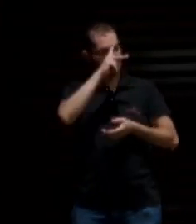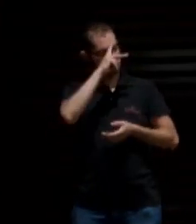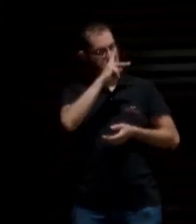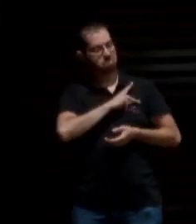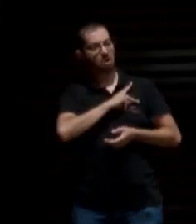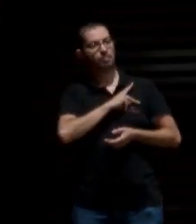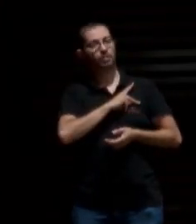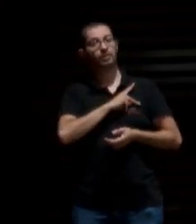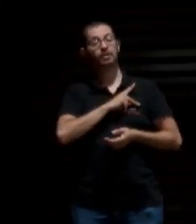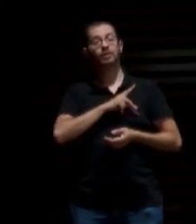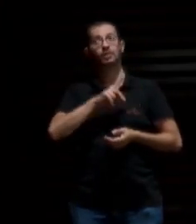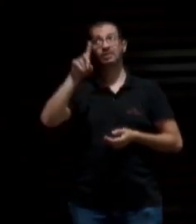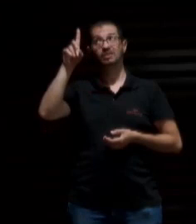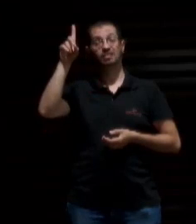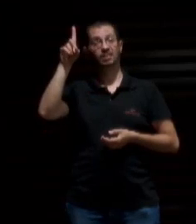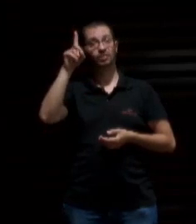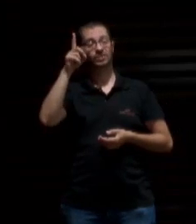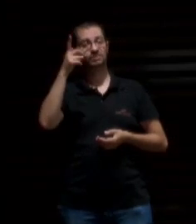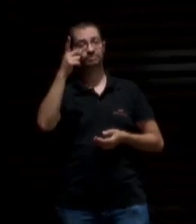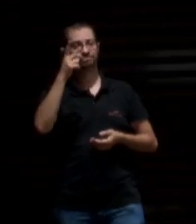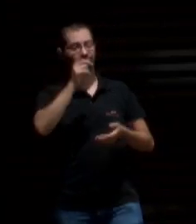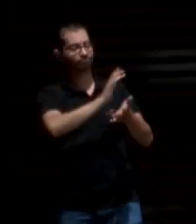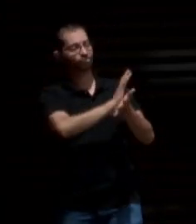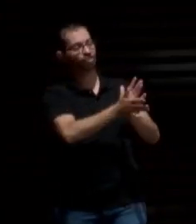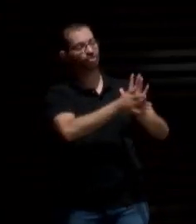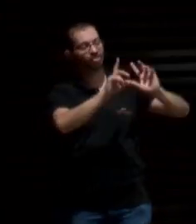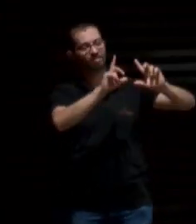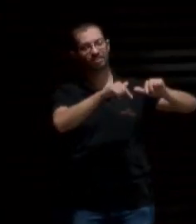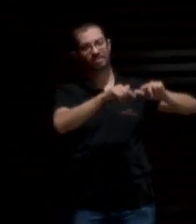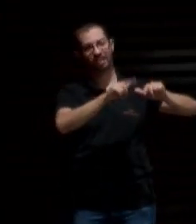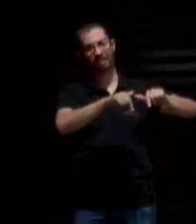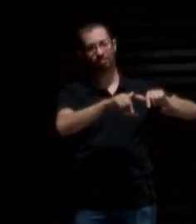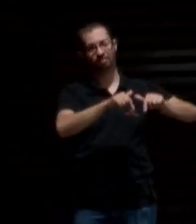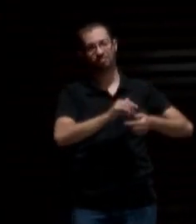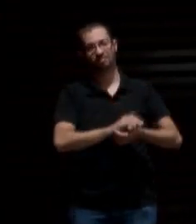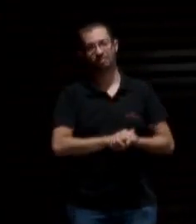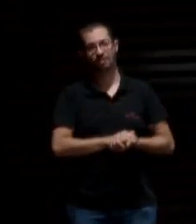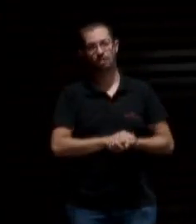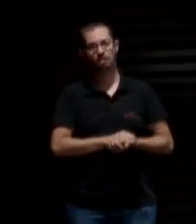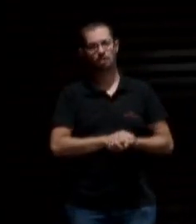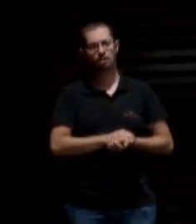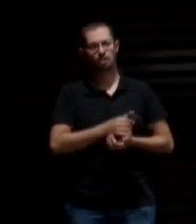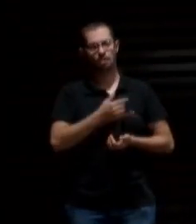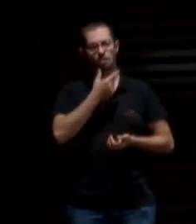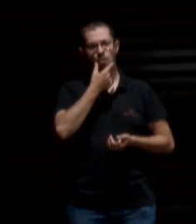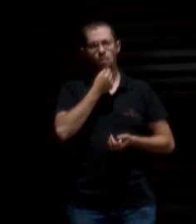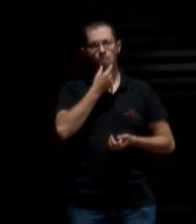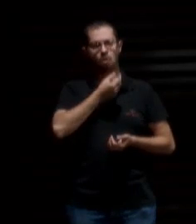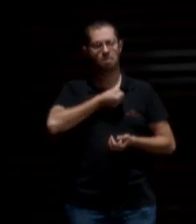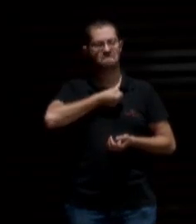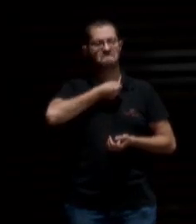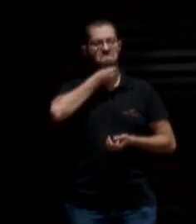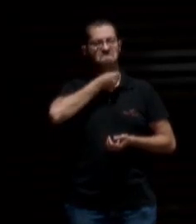a cabeça e a cauda, a palma e o junco, no mesmo dia. O ancião, o homem de respeito, o